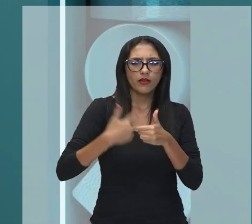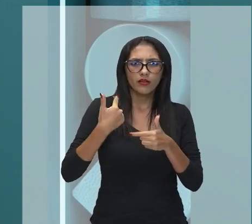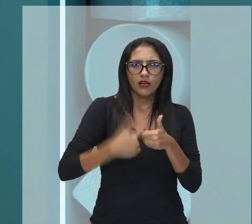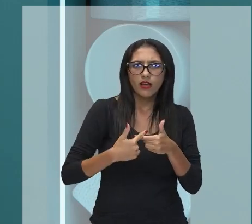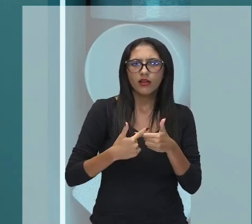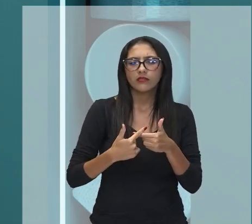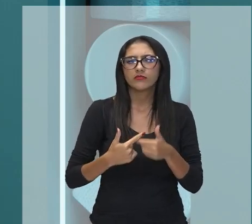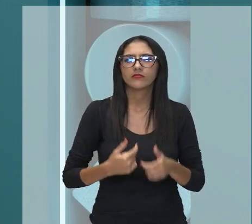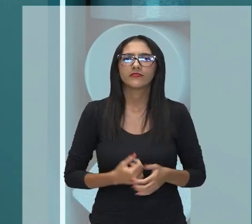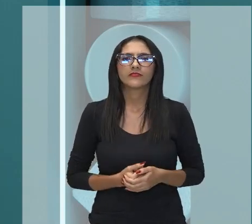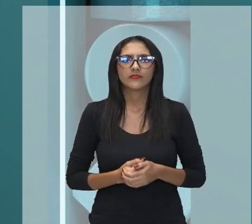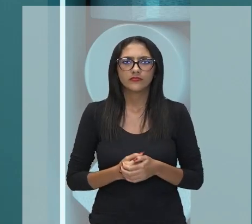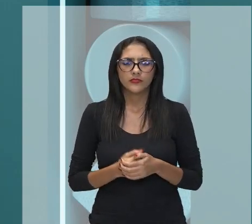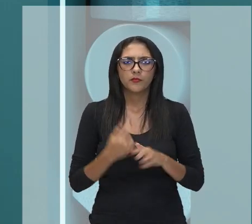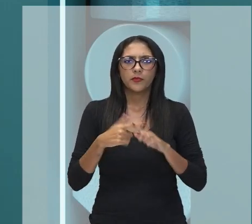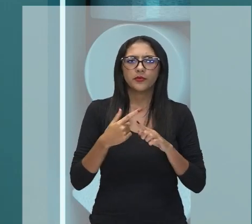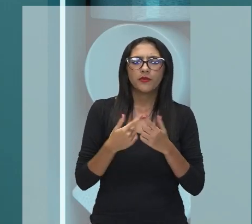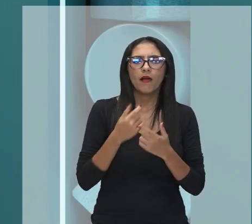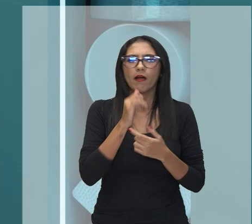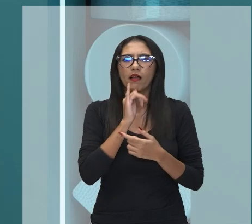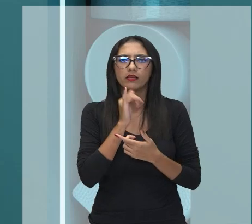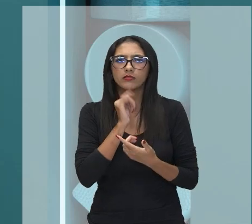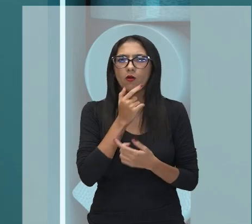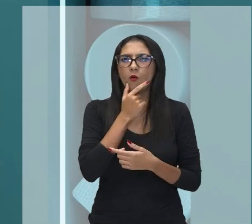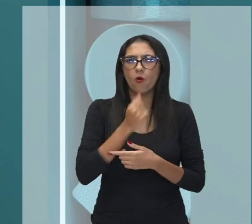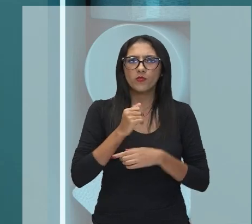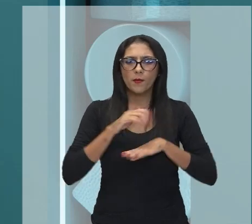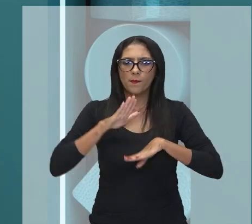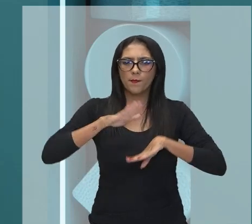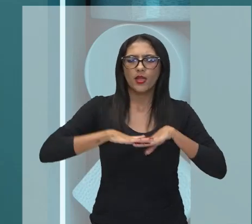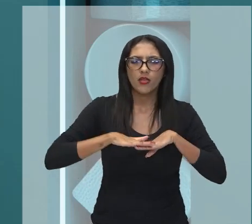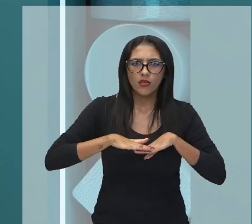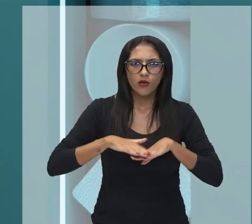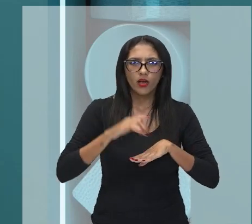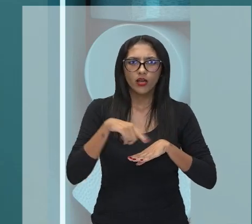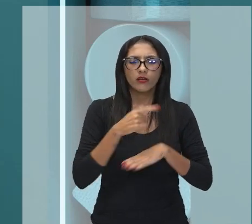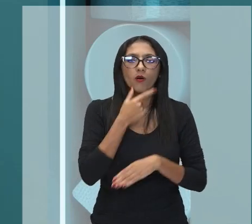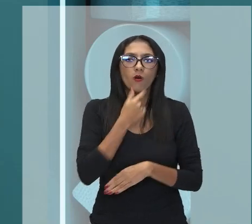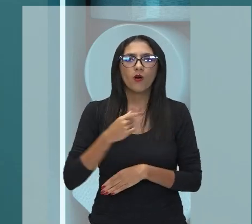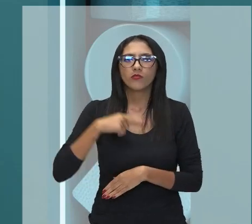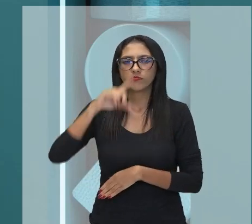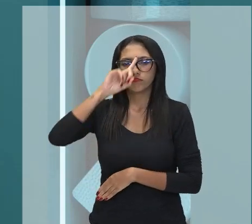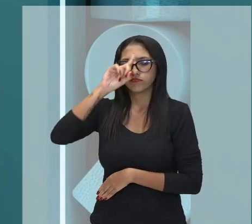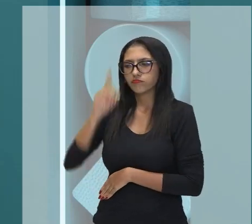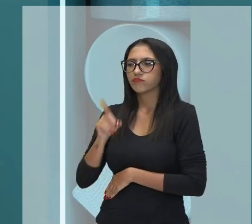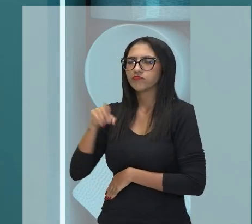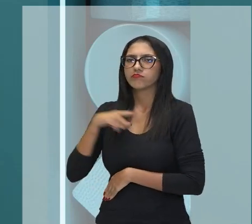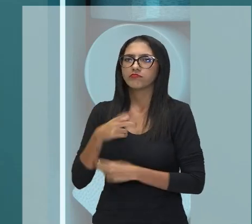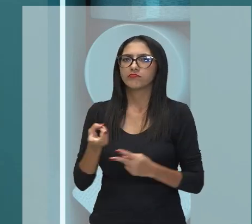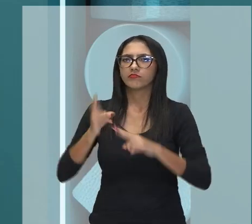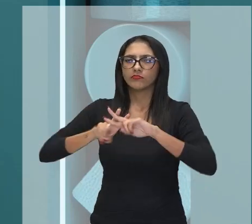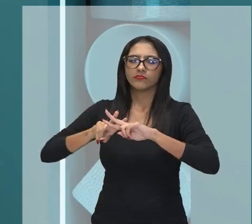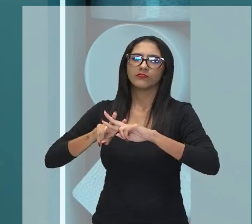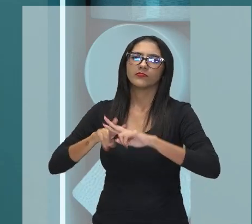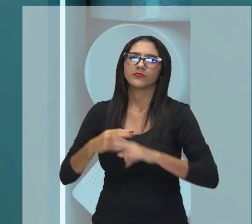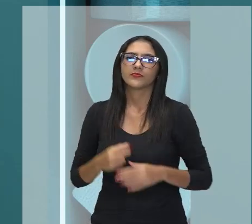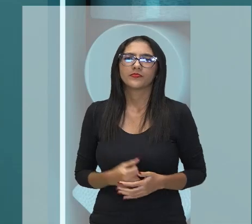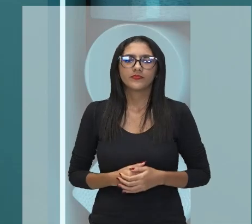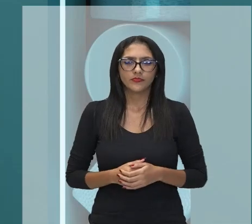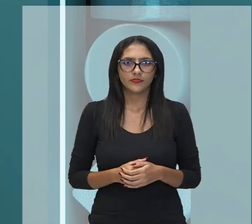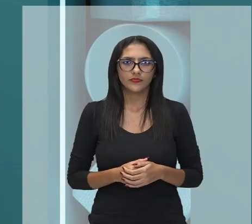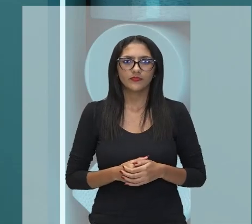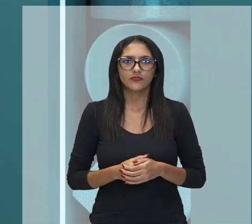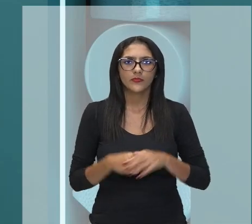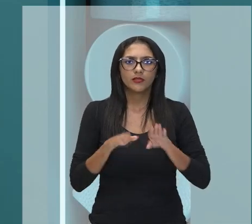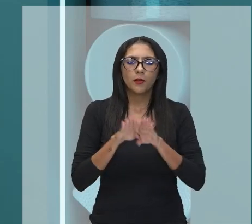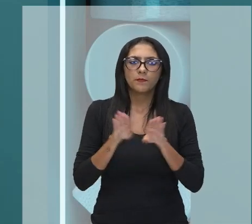porque o soldado pisou no pé dele, o soldado mandou prender Fabiano e também